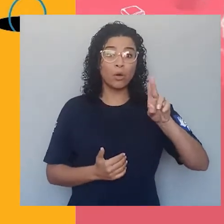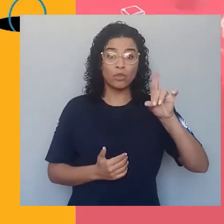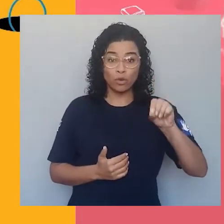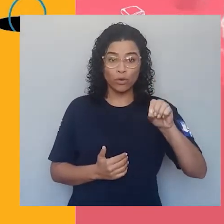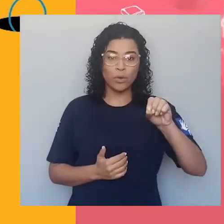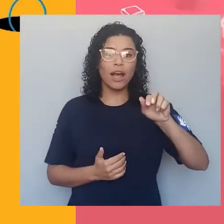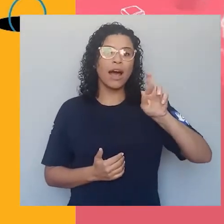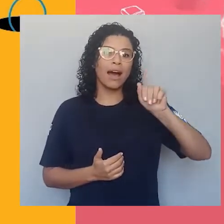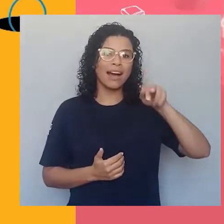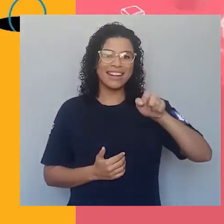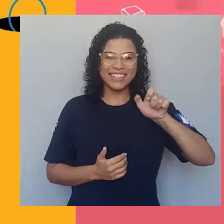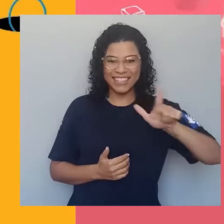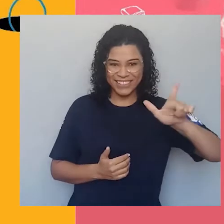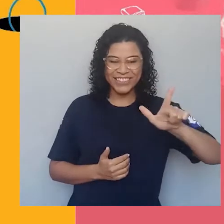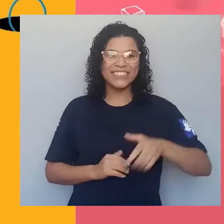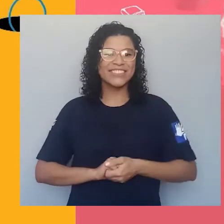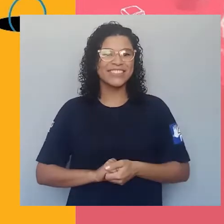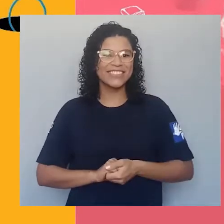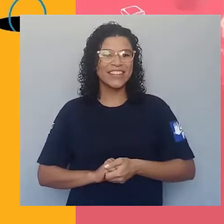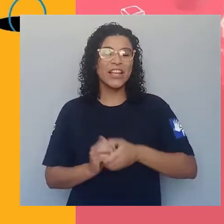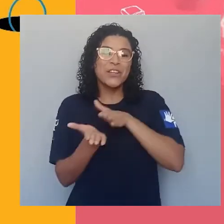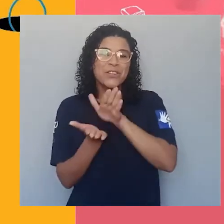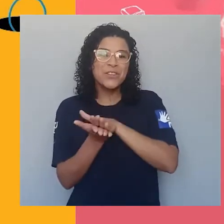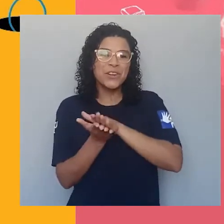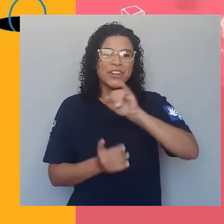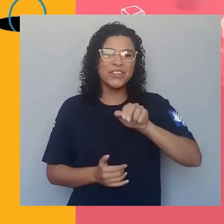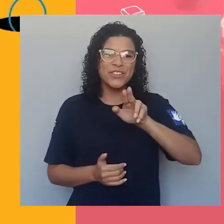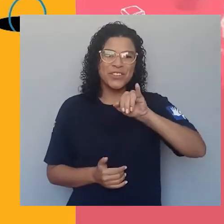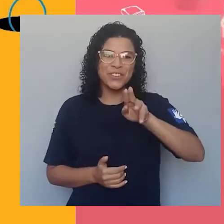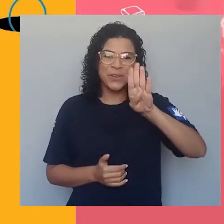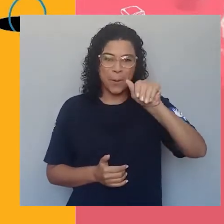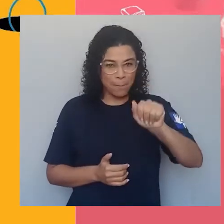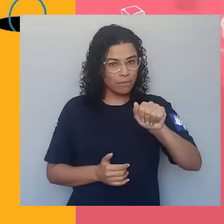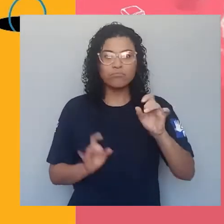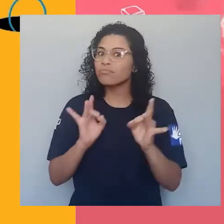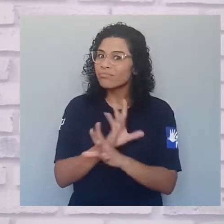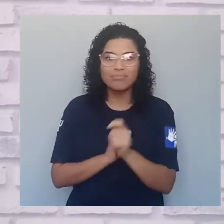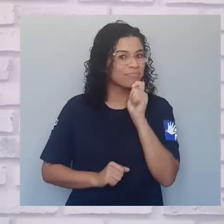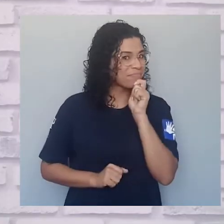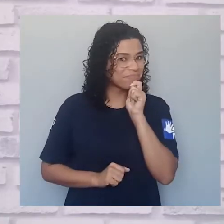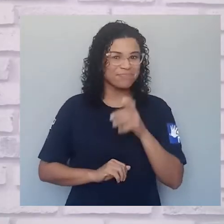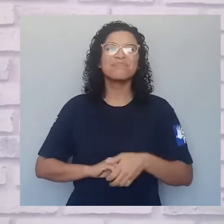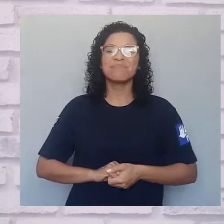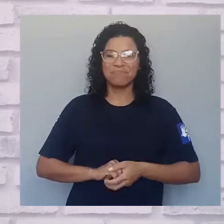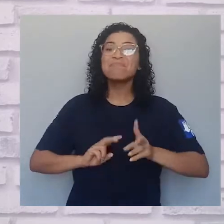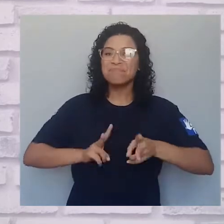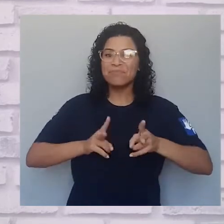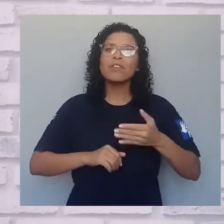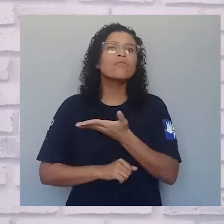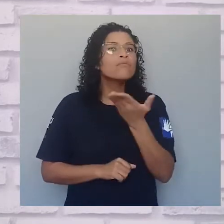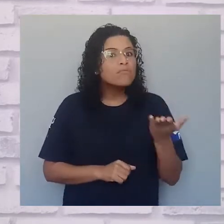Cláudio Fragata e Raquel Matsushita, da editora Jujuba, ainda não terminou. Como vocês